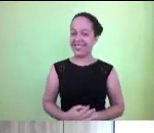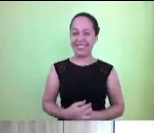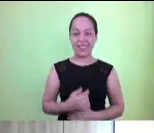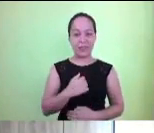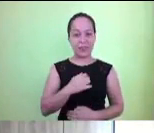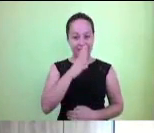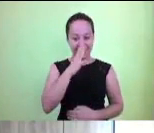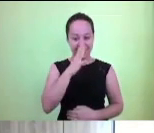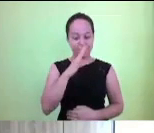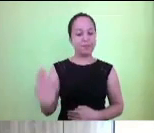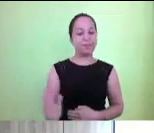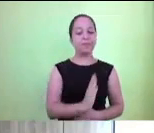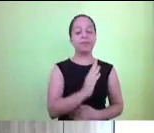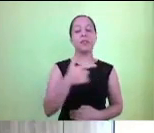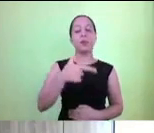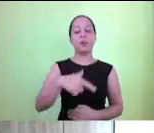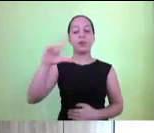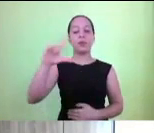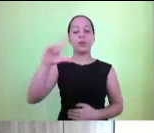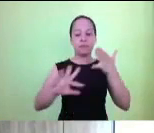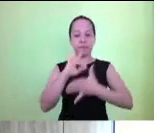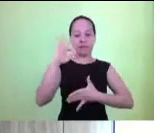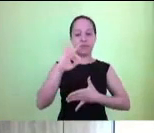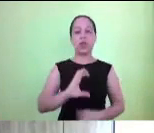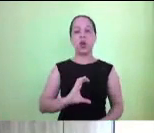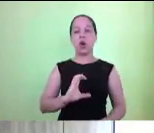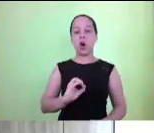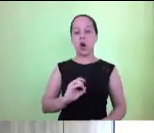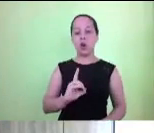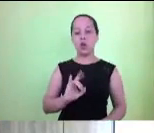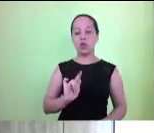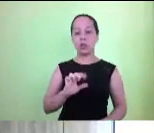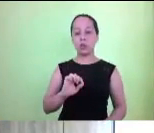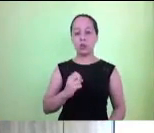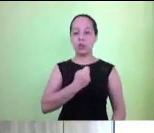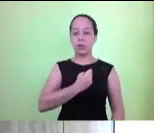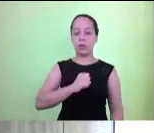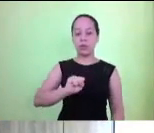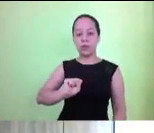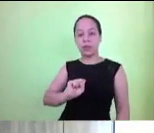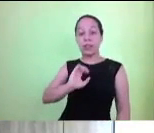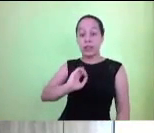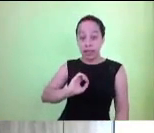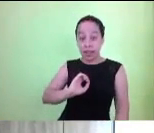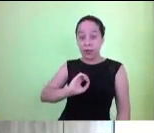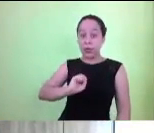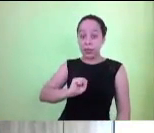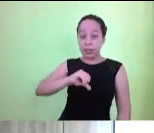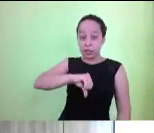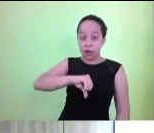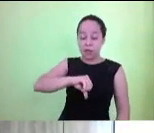Próximo sorteio, código 089. Vagas destinadas aos